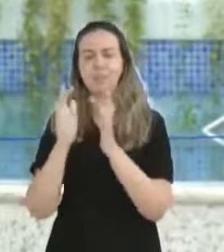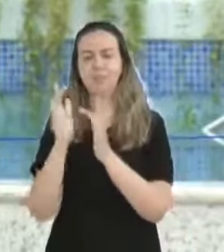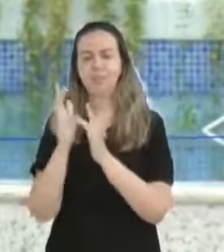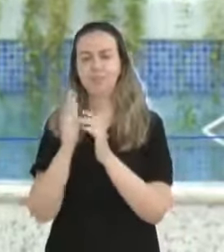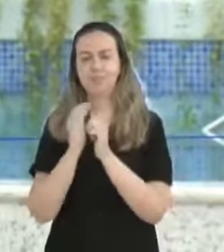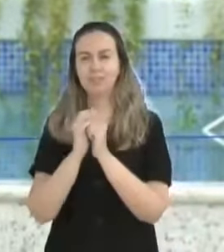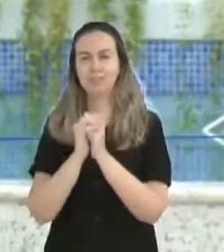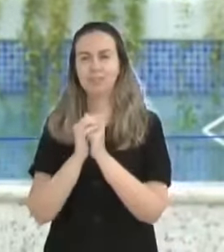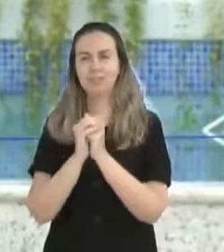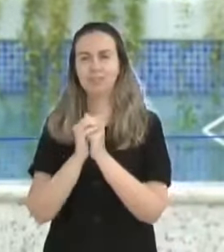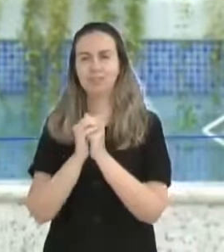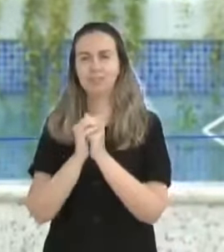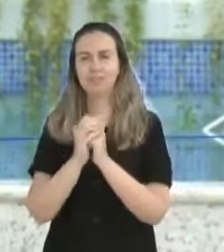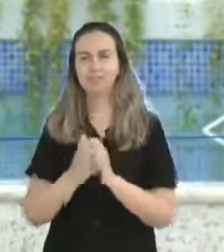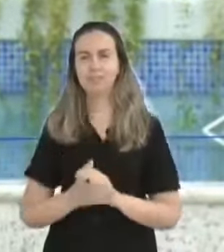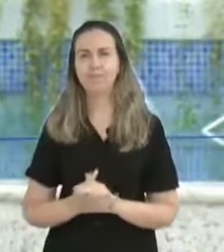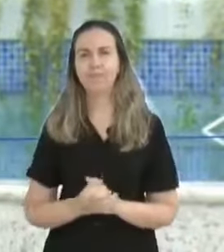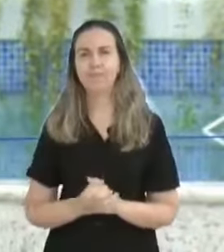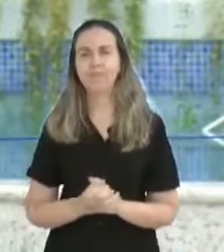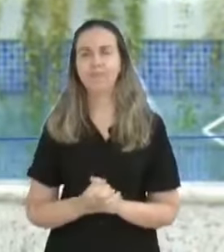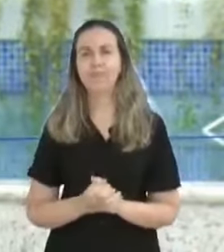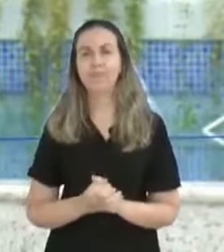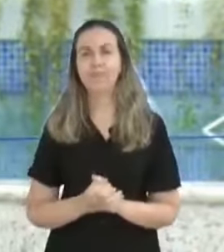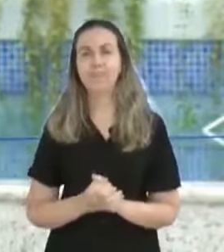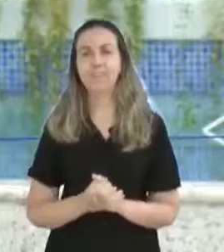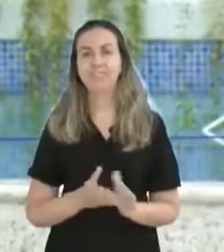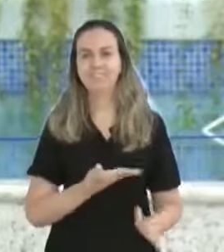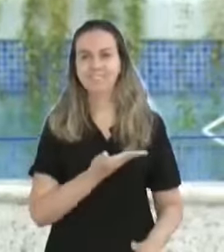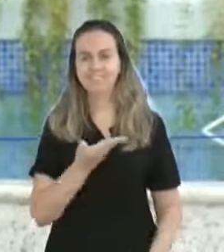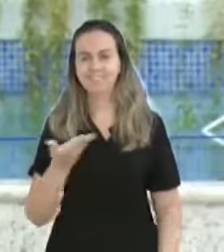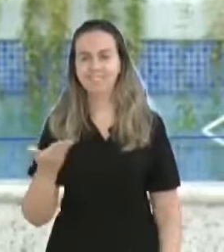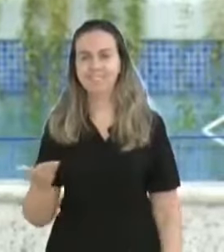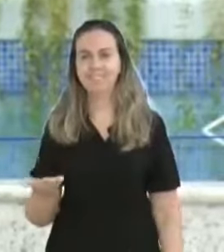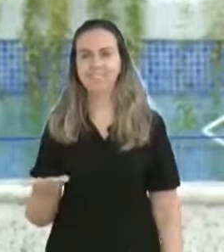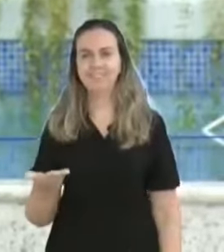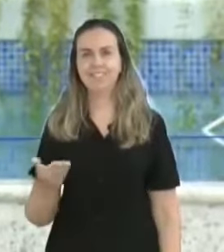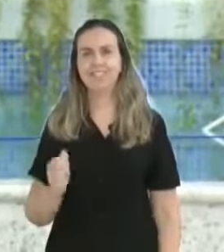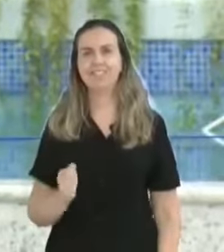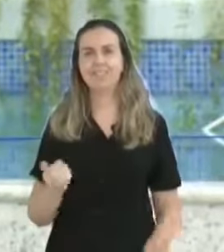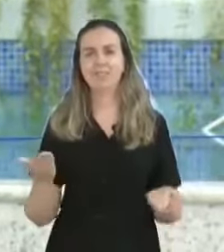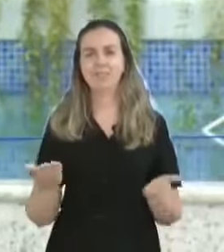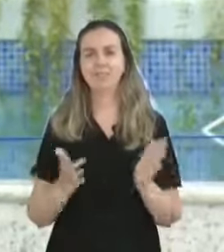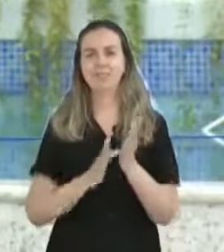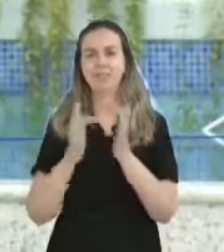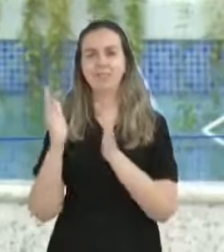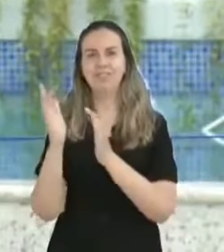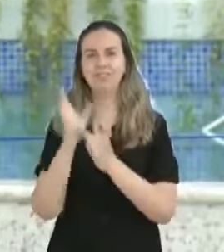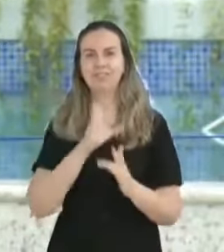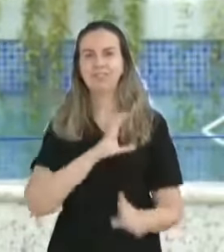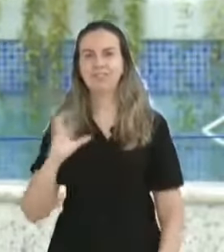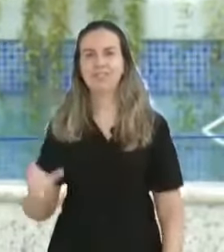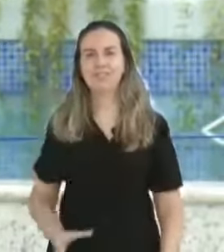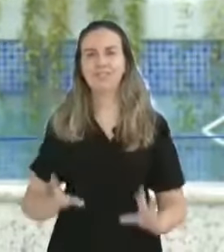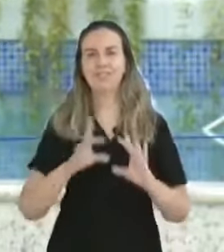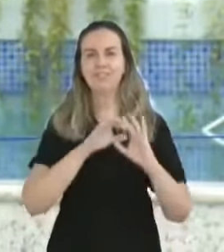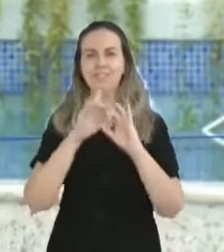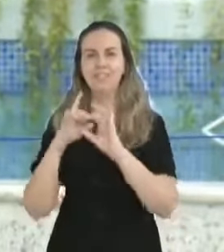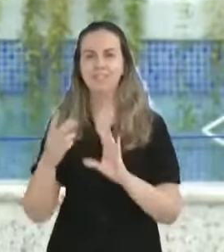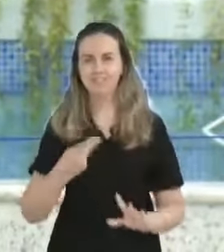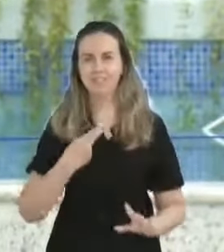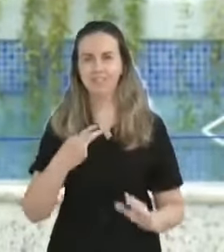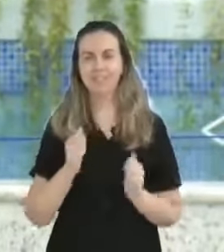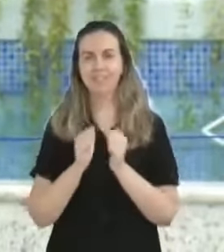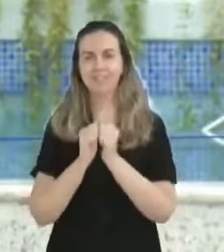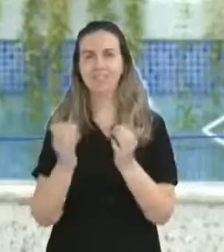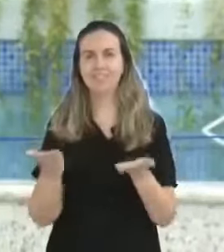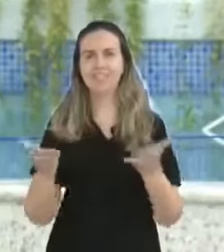amém. Queridos e amados irmãos em Cristo Jesus, estamos aqui reunidos